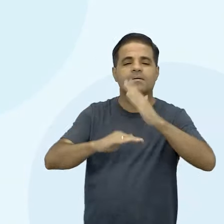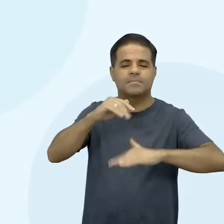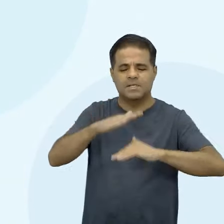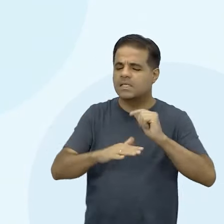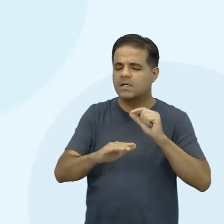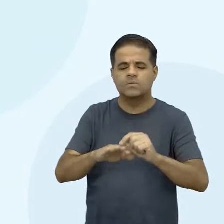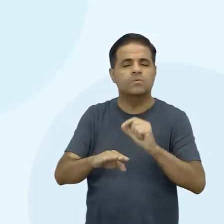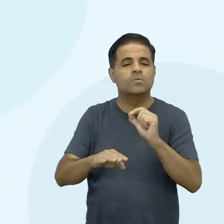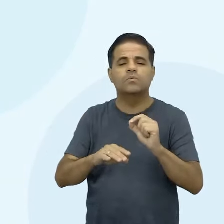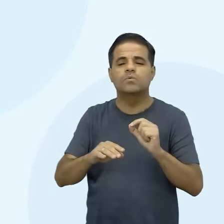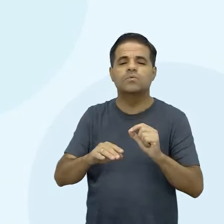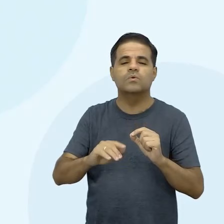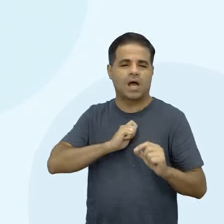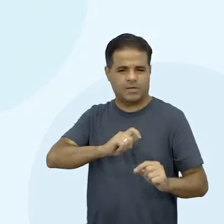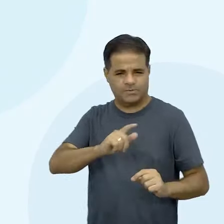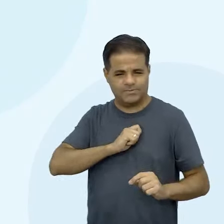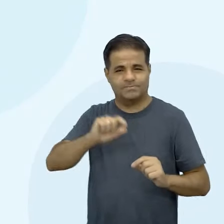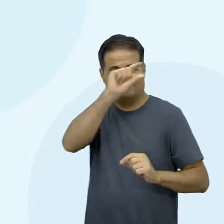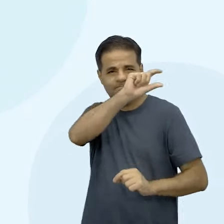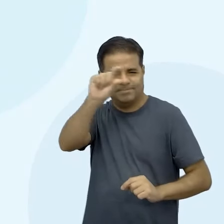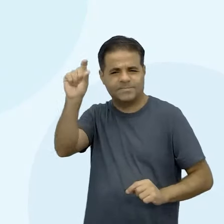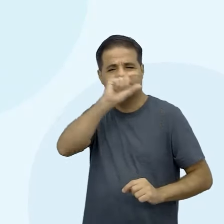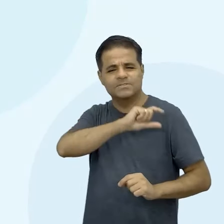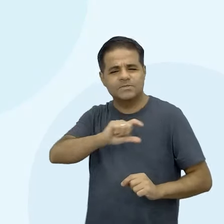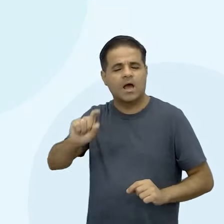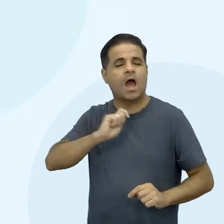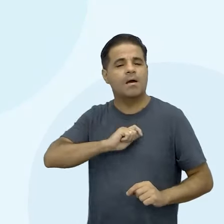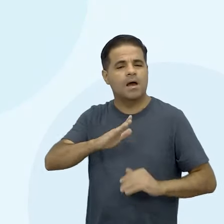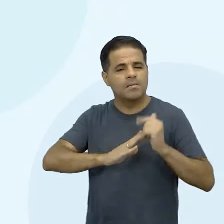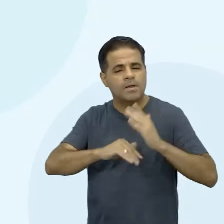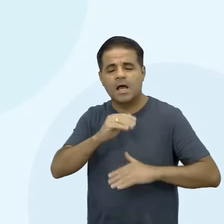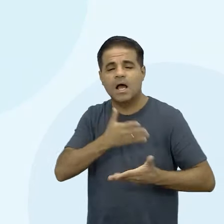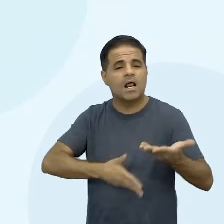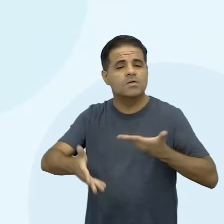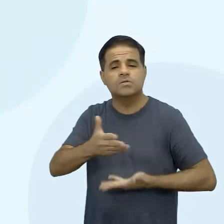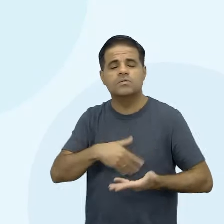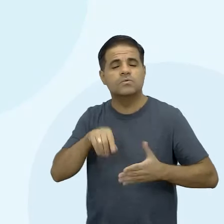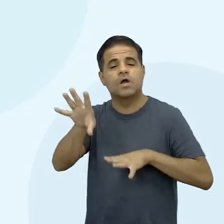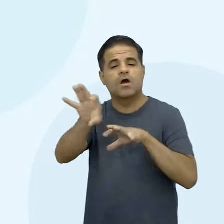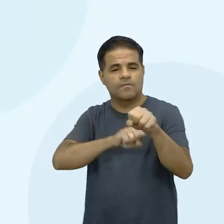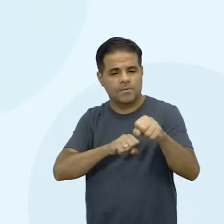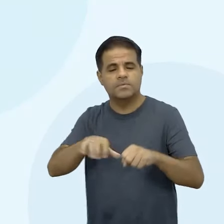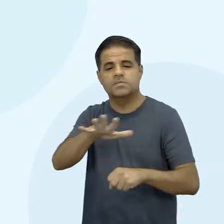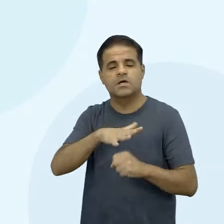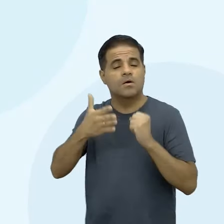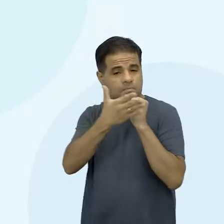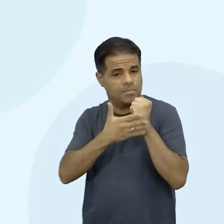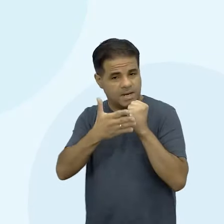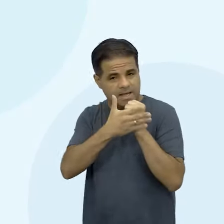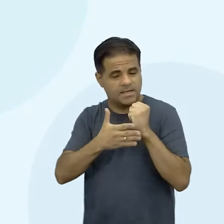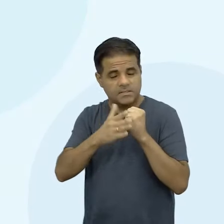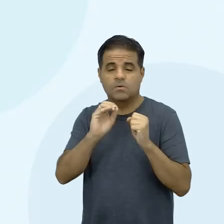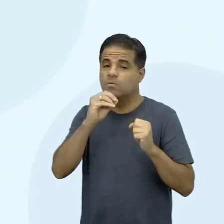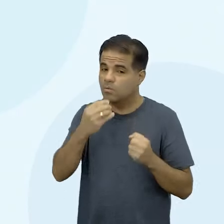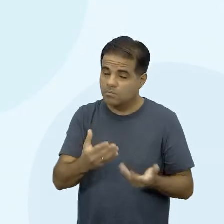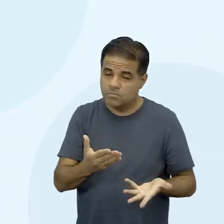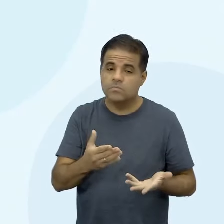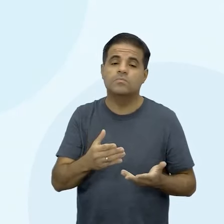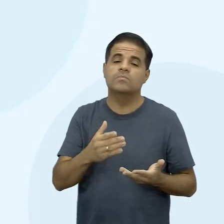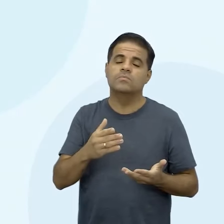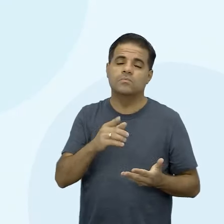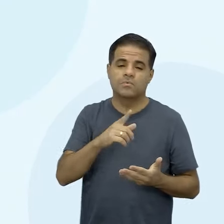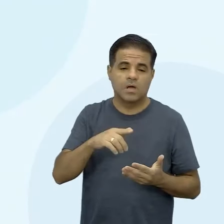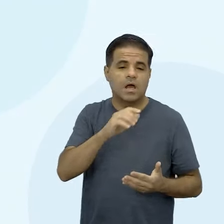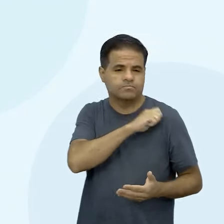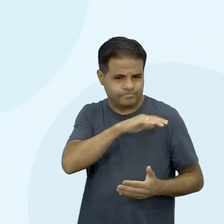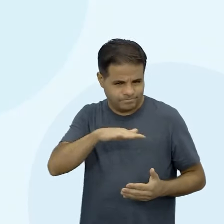habilidades que estão aí em azul, né, são as habilidades relacionadas aí à formação geral básica, ou seja, as habilidades